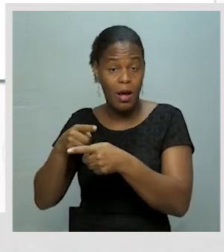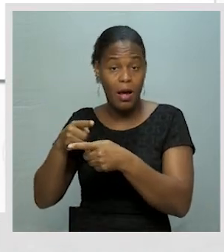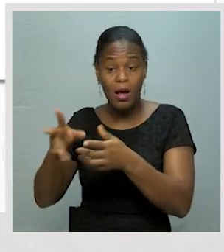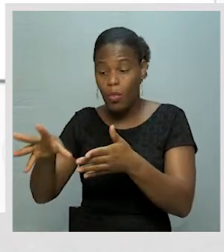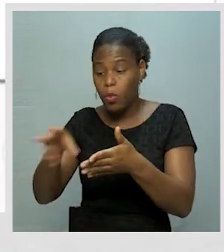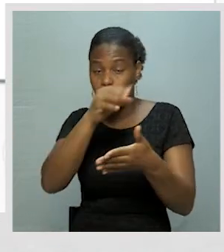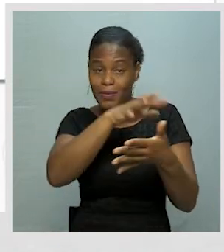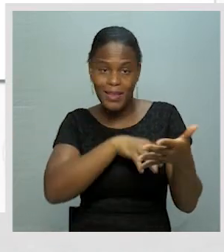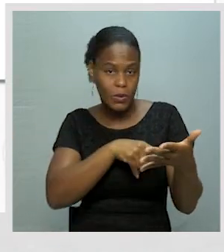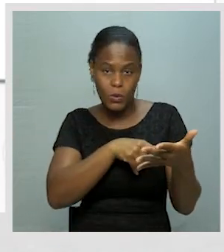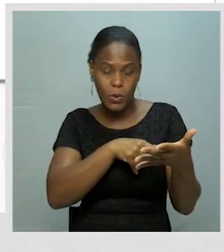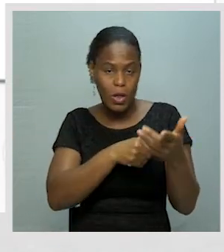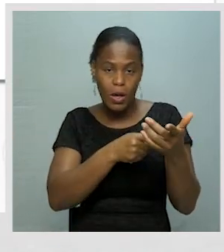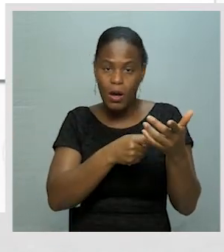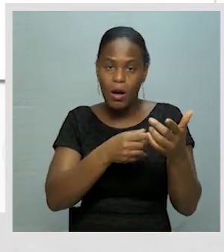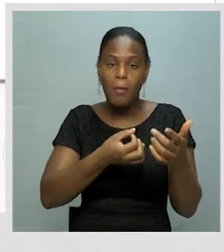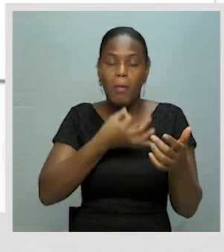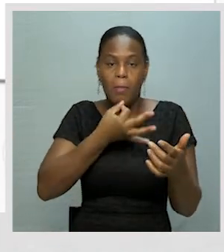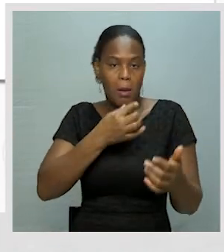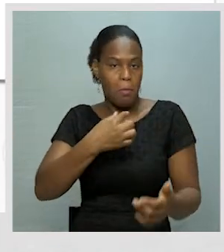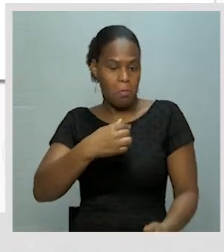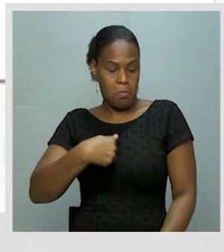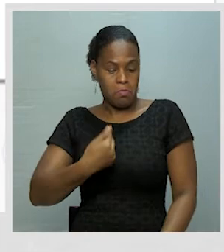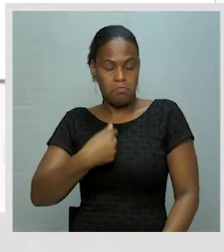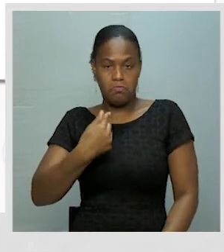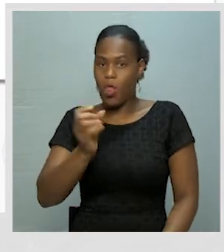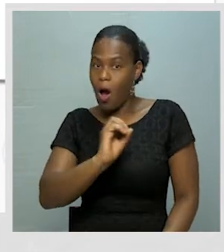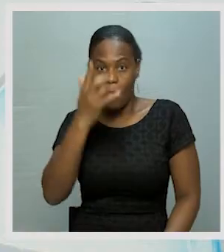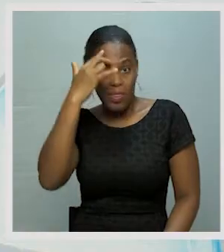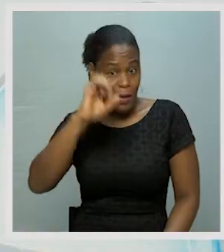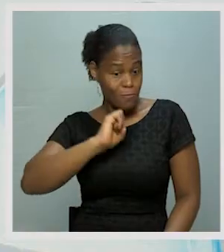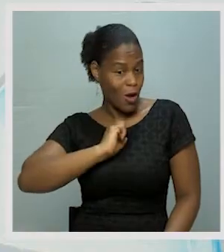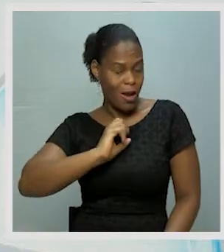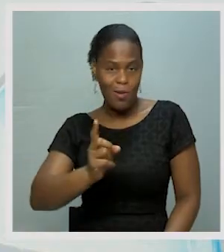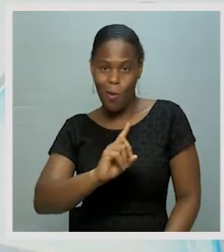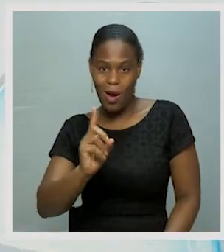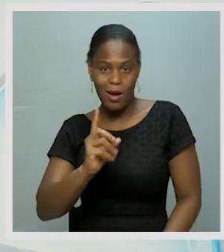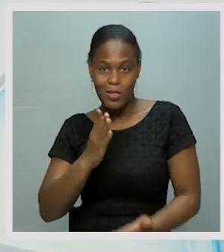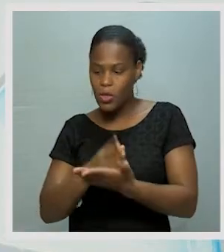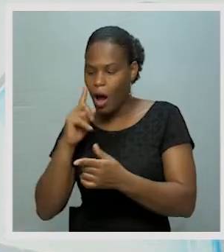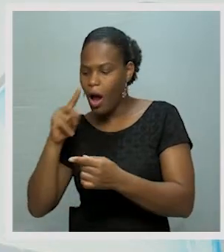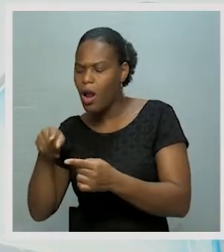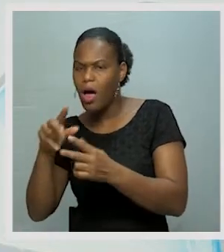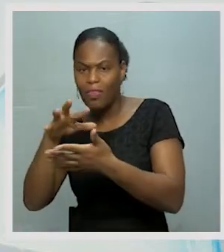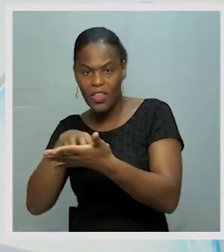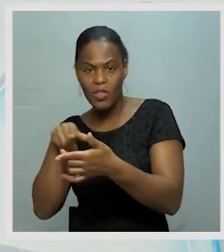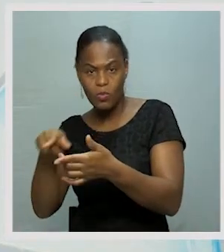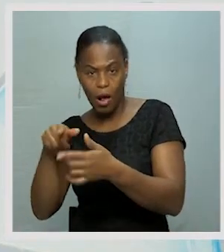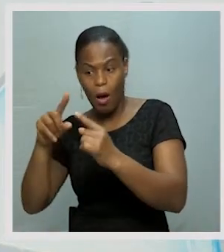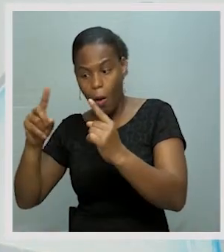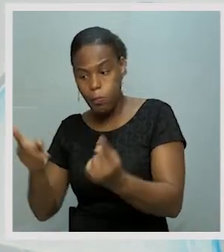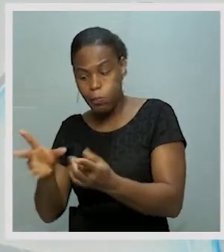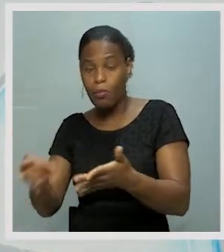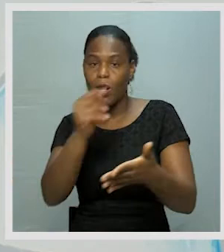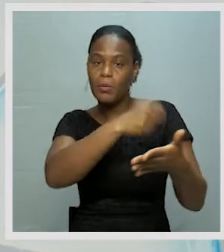fazer nenhum comentário pessoal. Muita atenção aqui. Sem fazer nenhum comentário pessoal. Eu já havia explicado o que